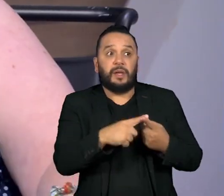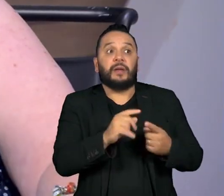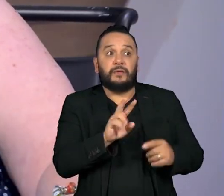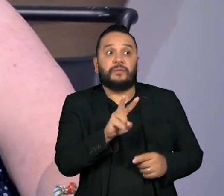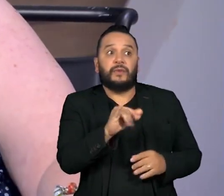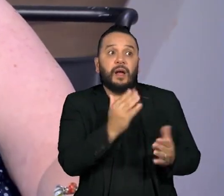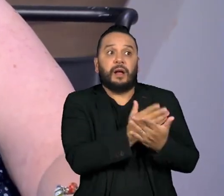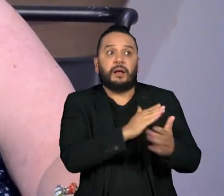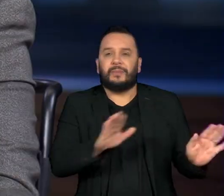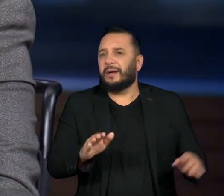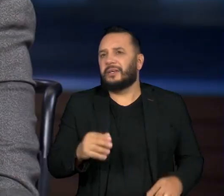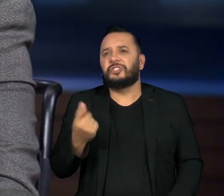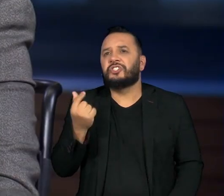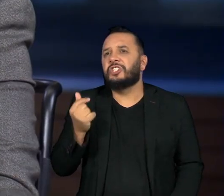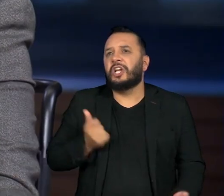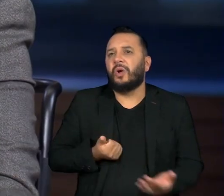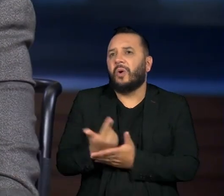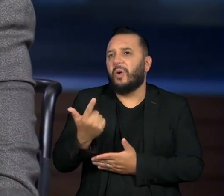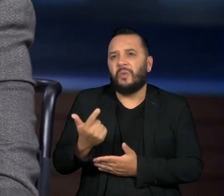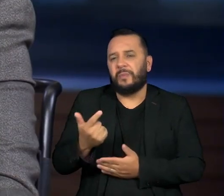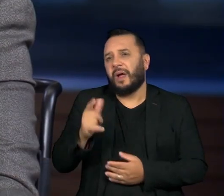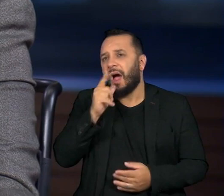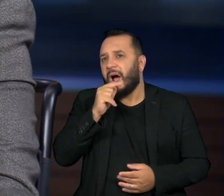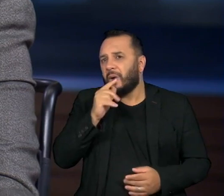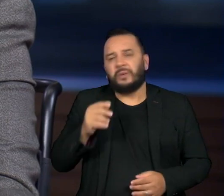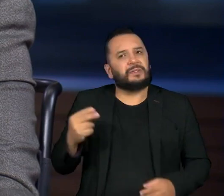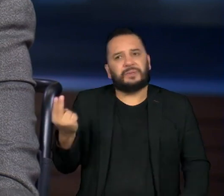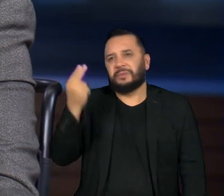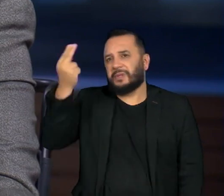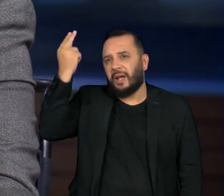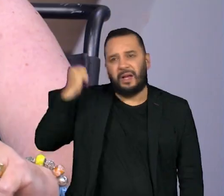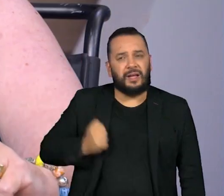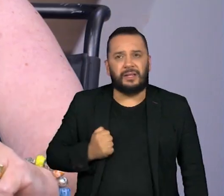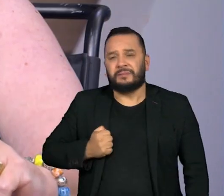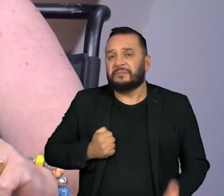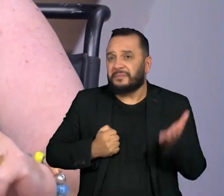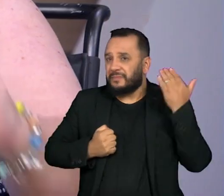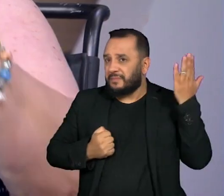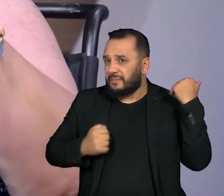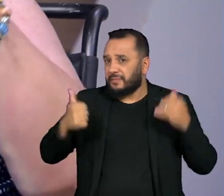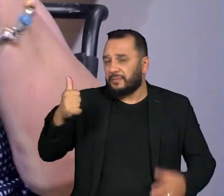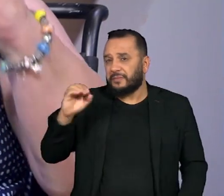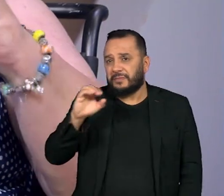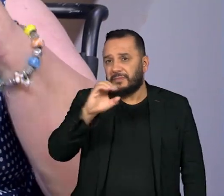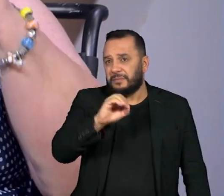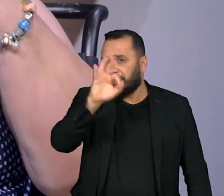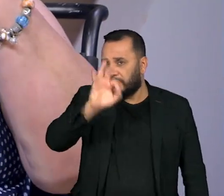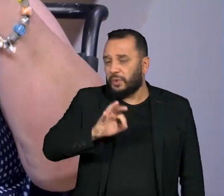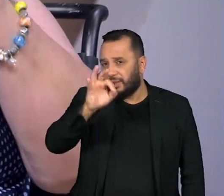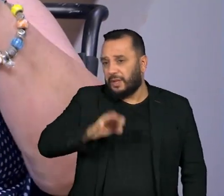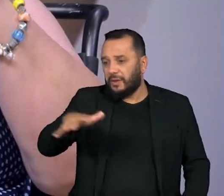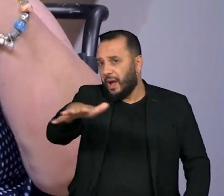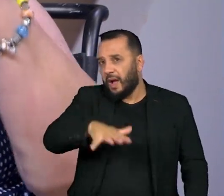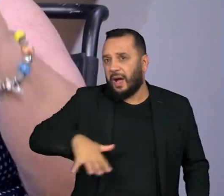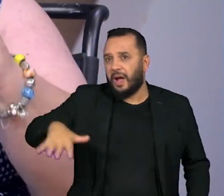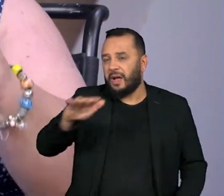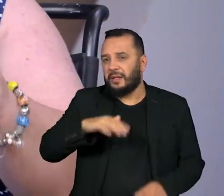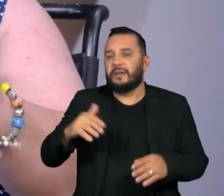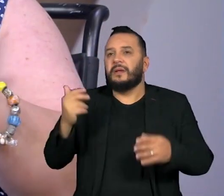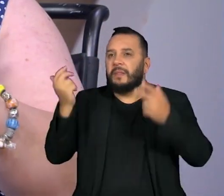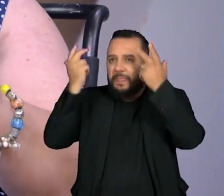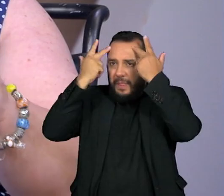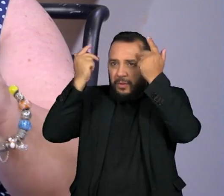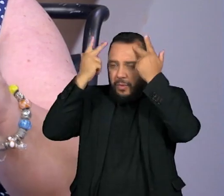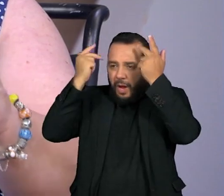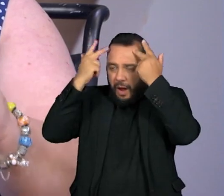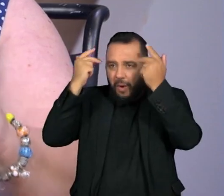no bolso, gente. Quando nós tínhamos 100% das terras naturais, foi se buscando transformar